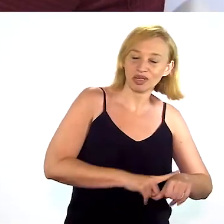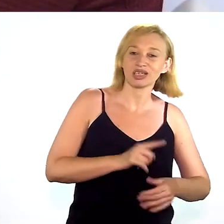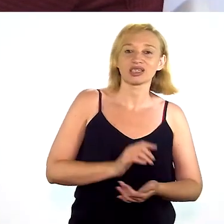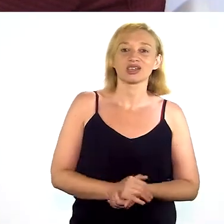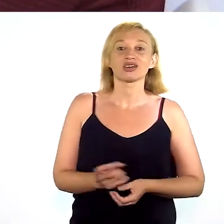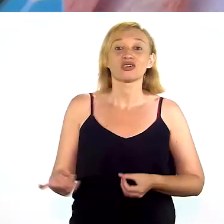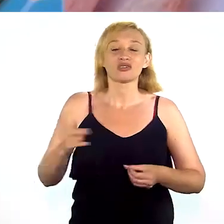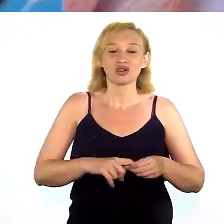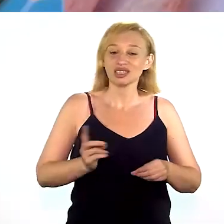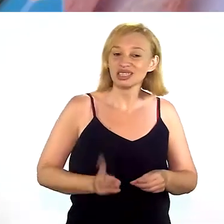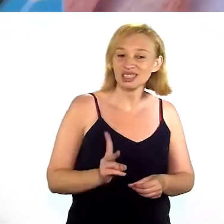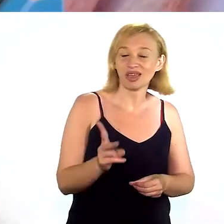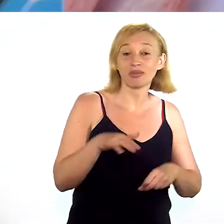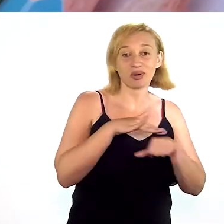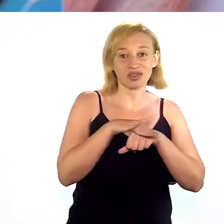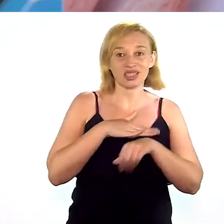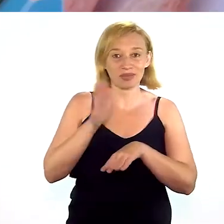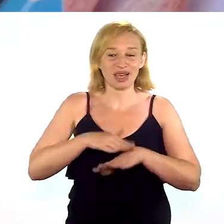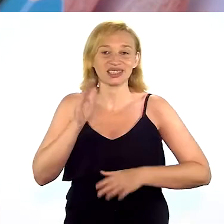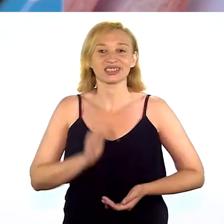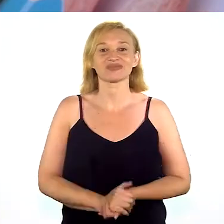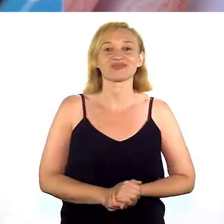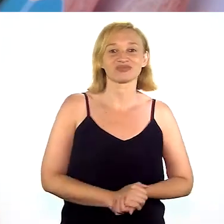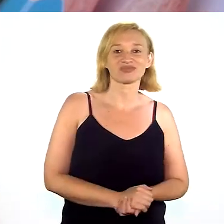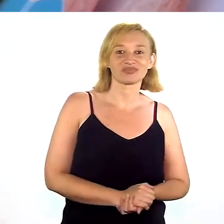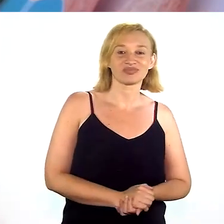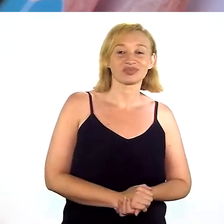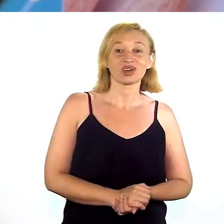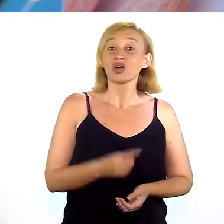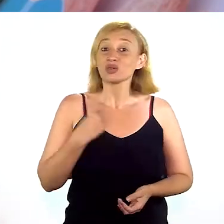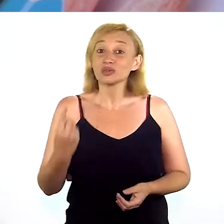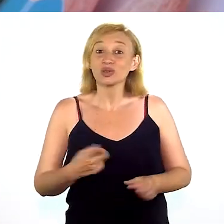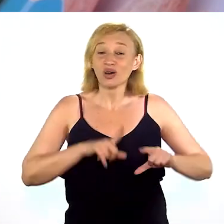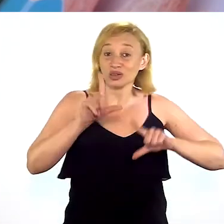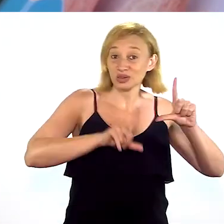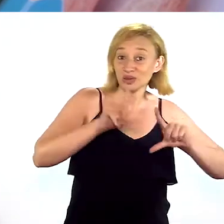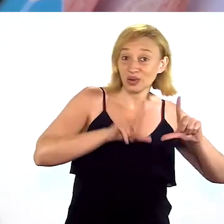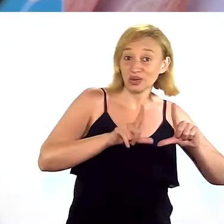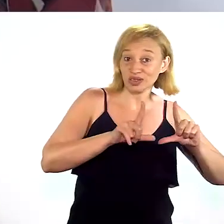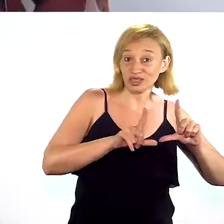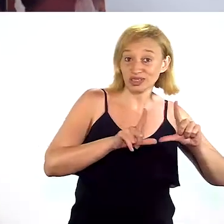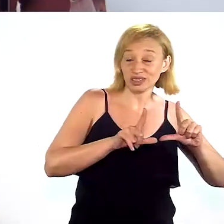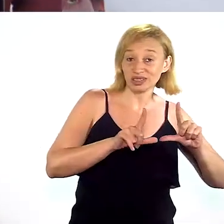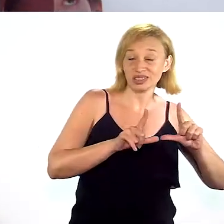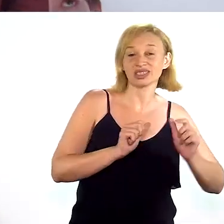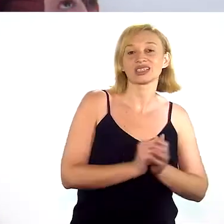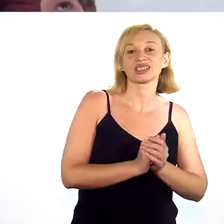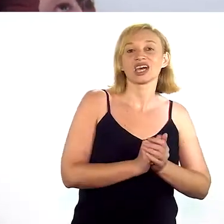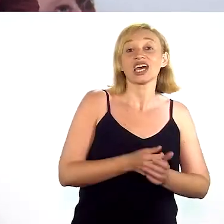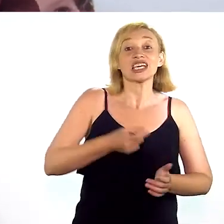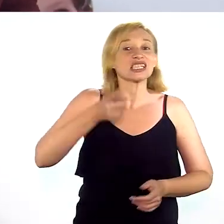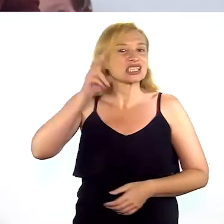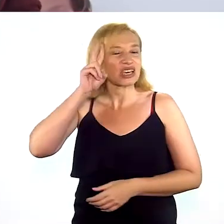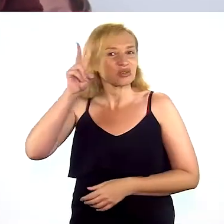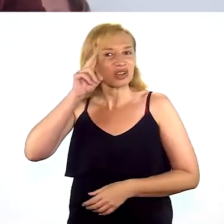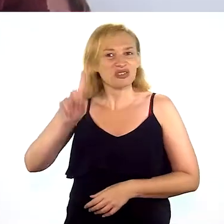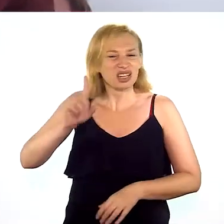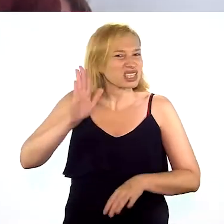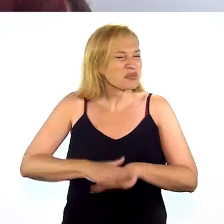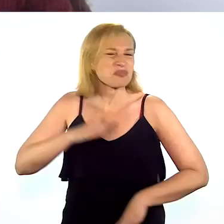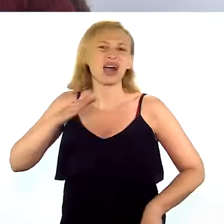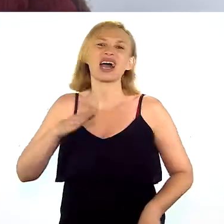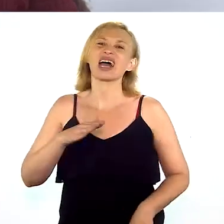mais importante ainda nesse momento. Voltem sempre para a gente conversar mais. O nosso programa fica por aqui, mas